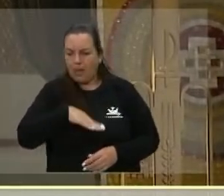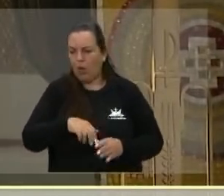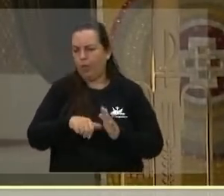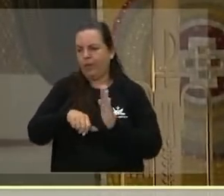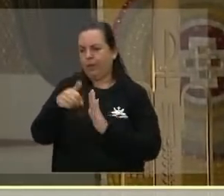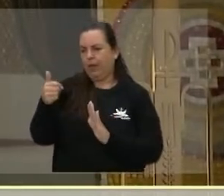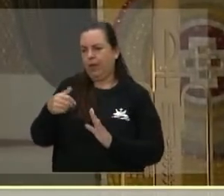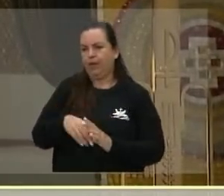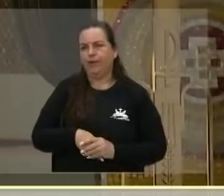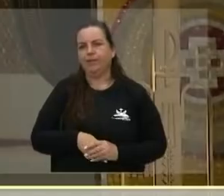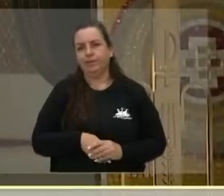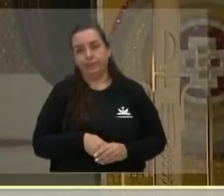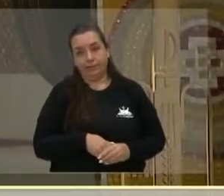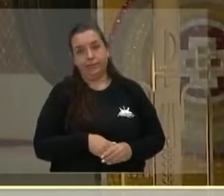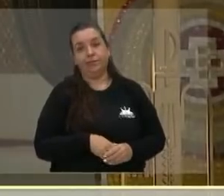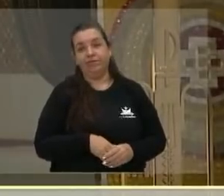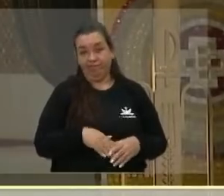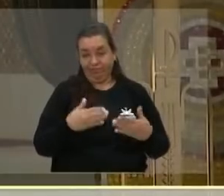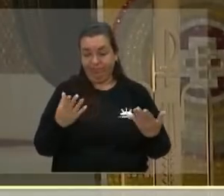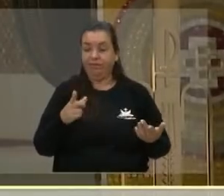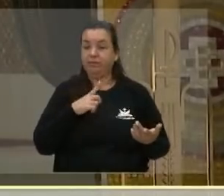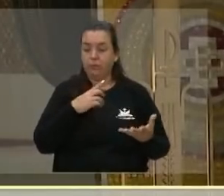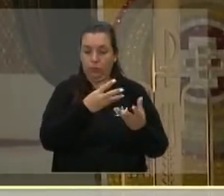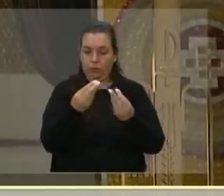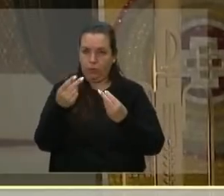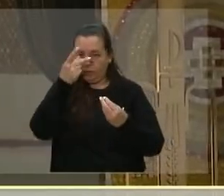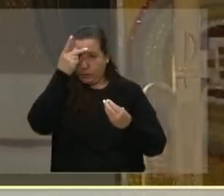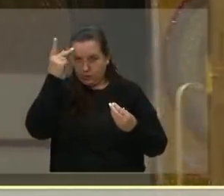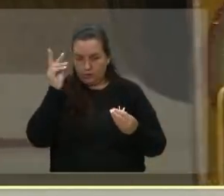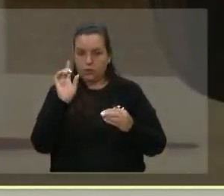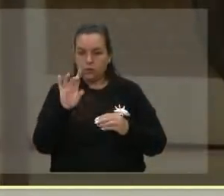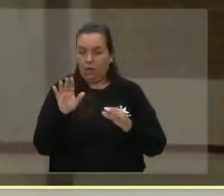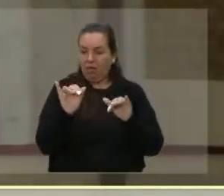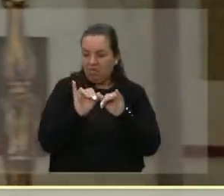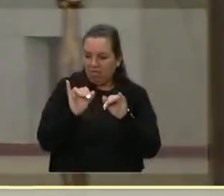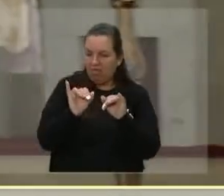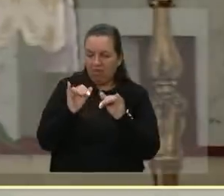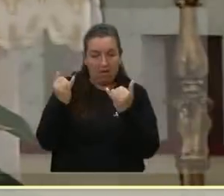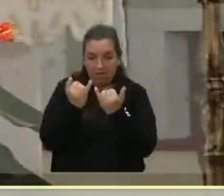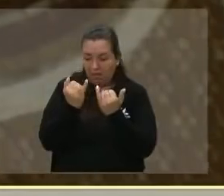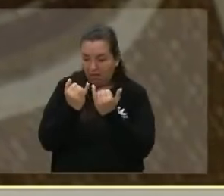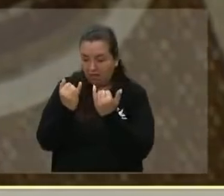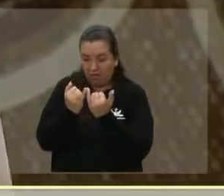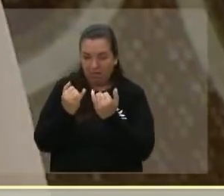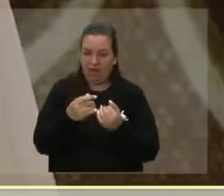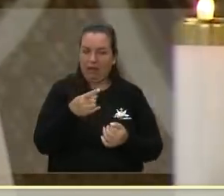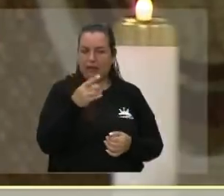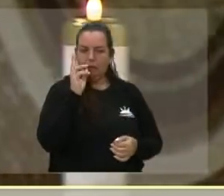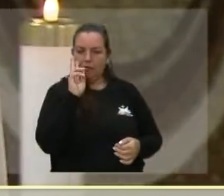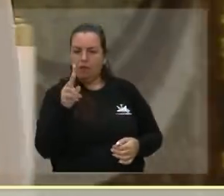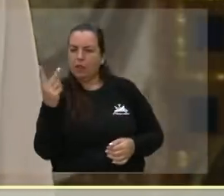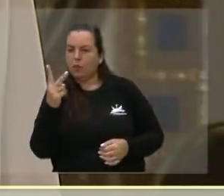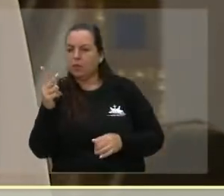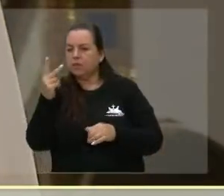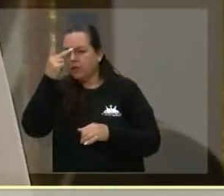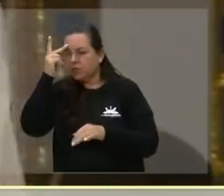como é que fica as maricotas da vida a receber duas pessoas começam um